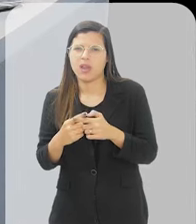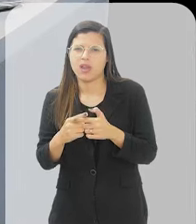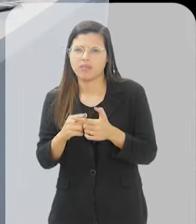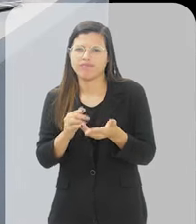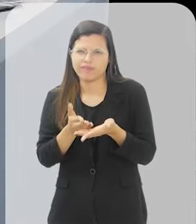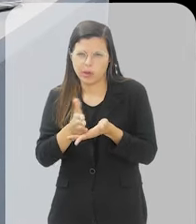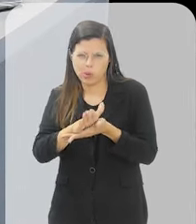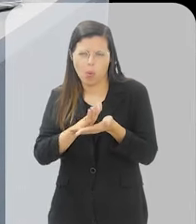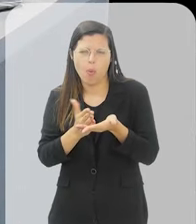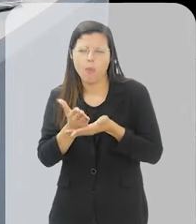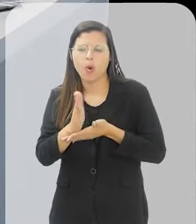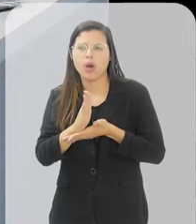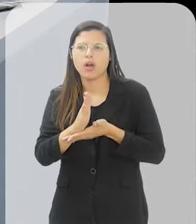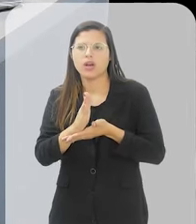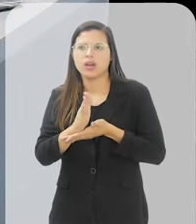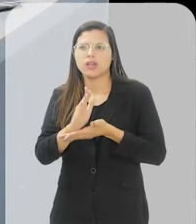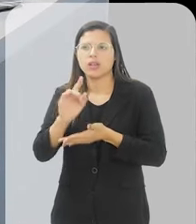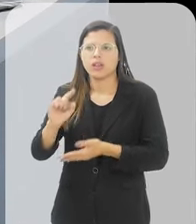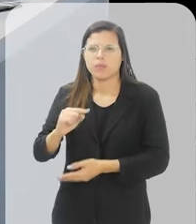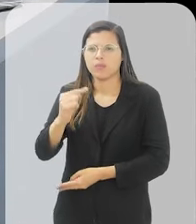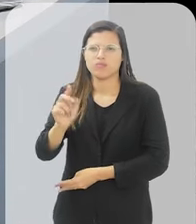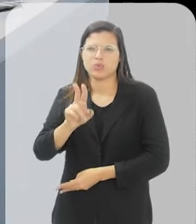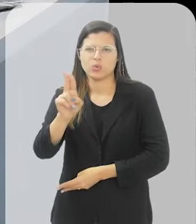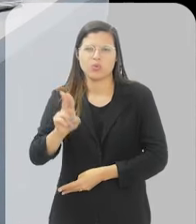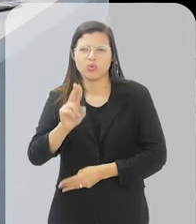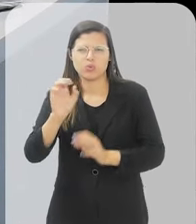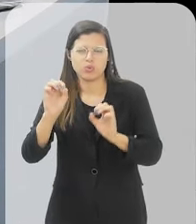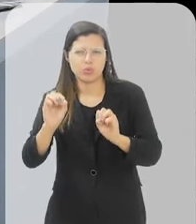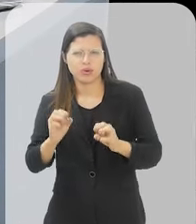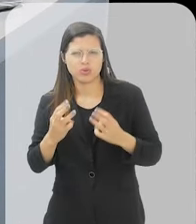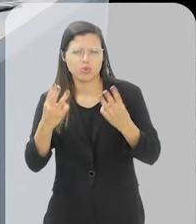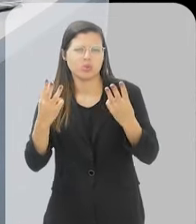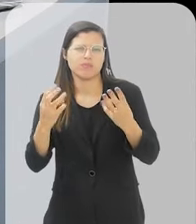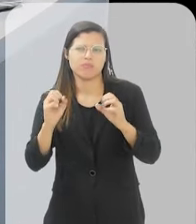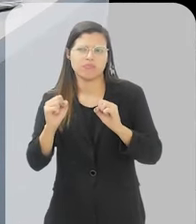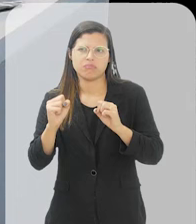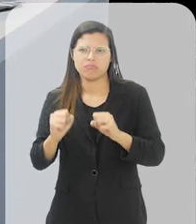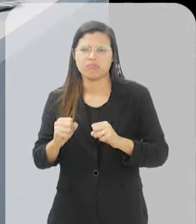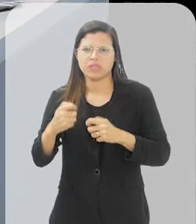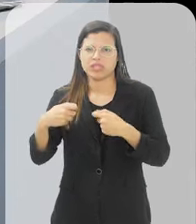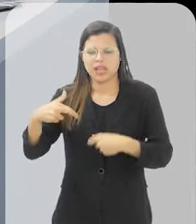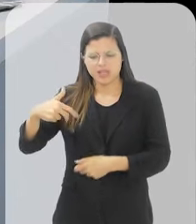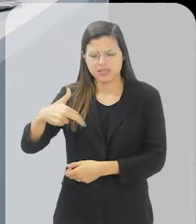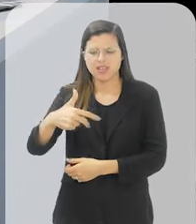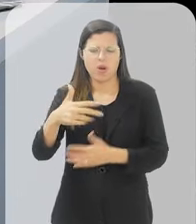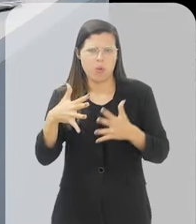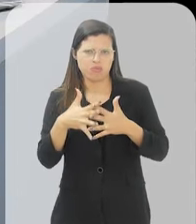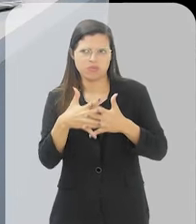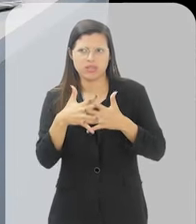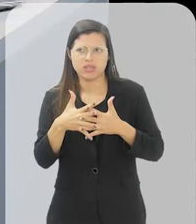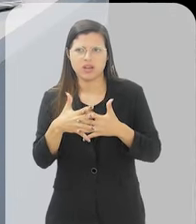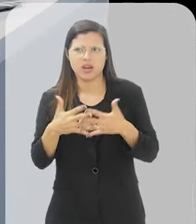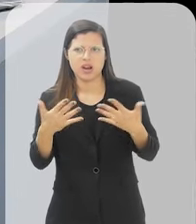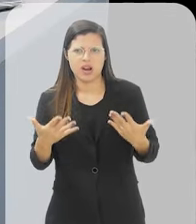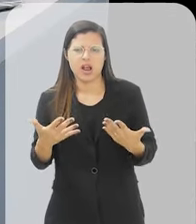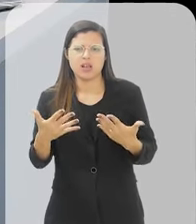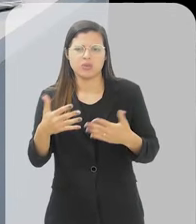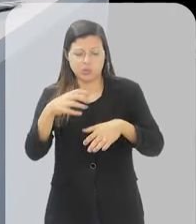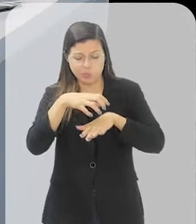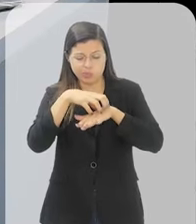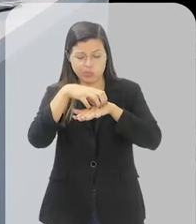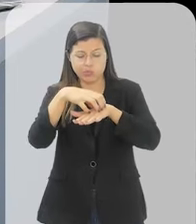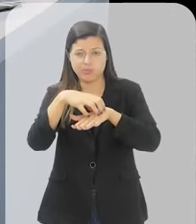confortável. Depois eu uso para show. Pode ser que eu precise andar muito ou ficar muito tempo vestido e é complicado. Em cima do carro você